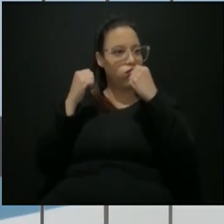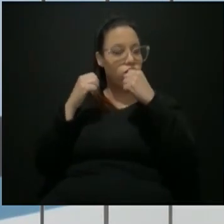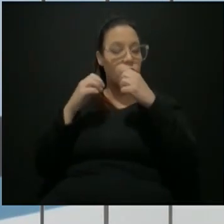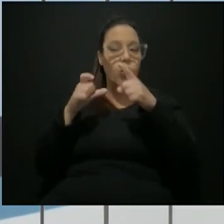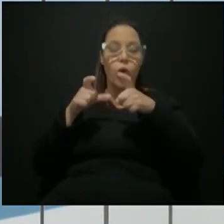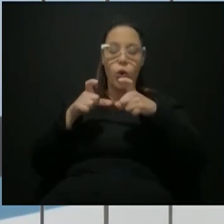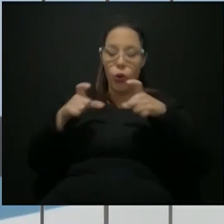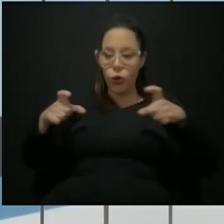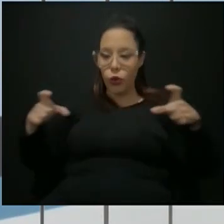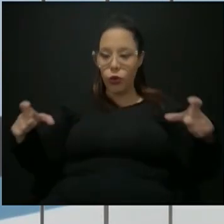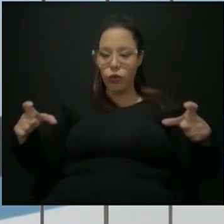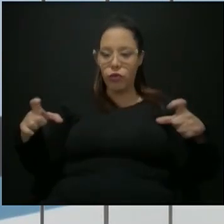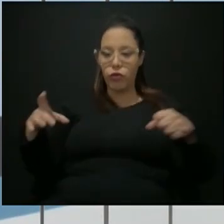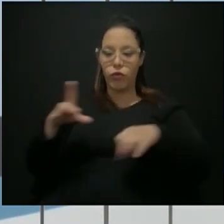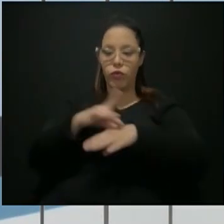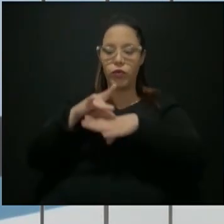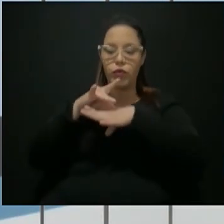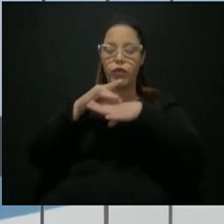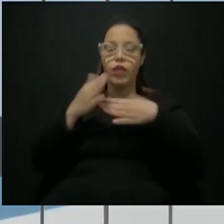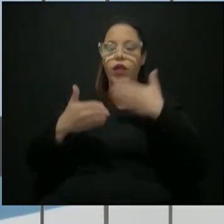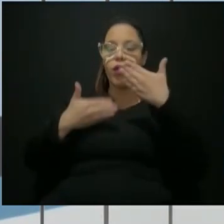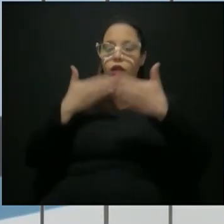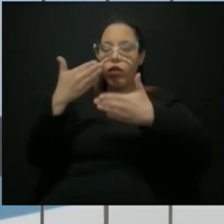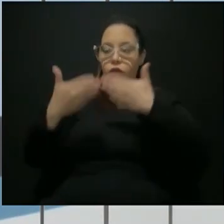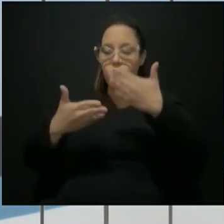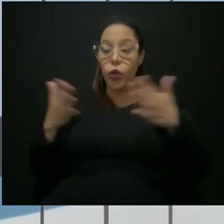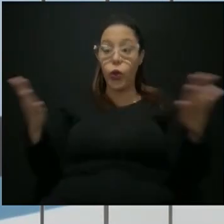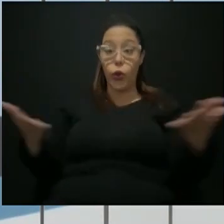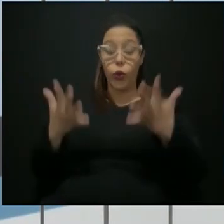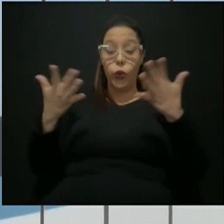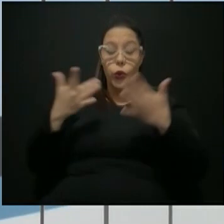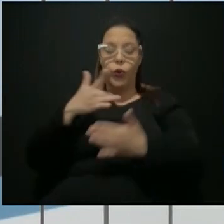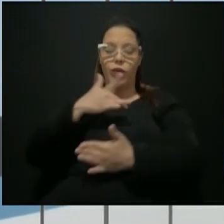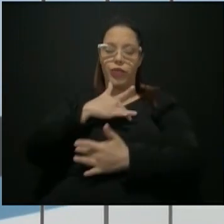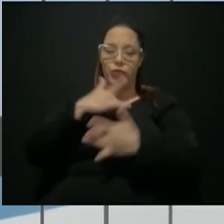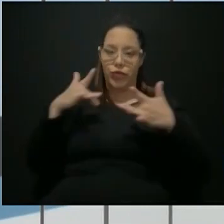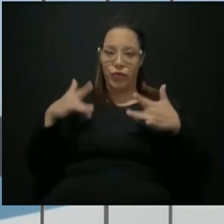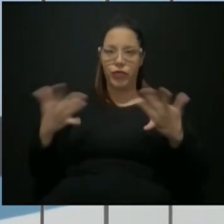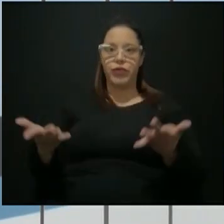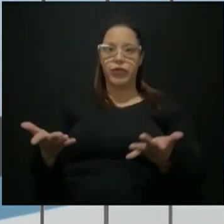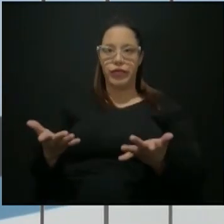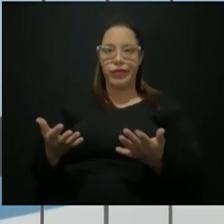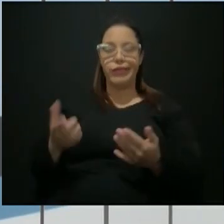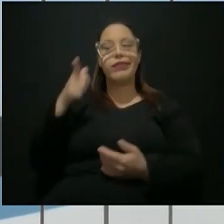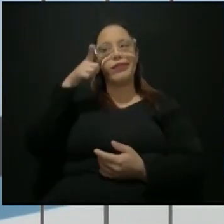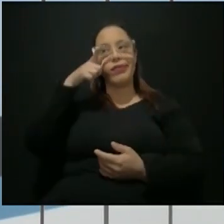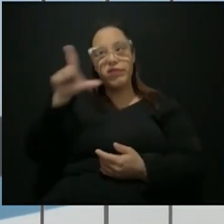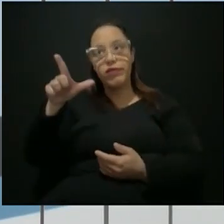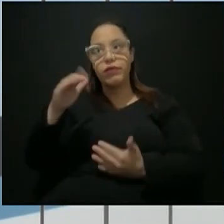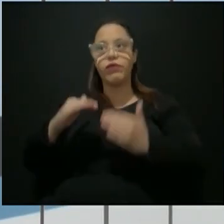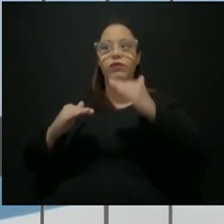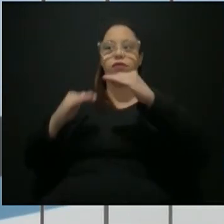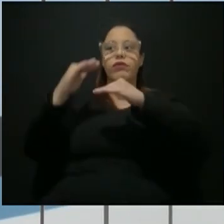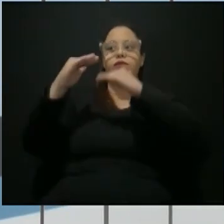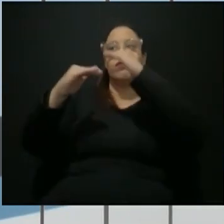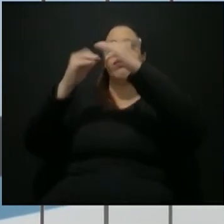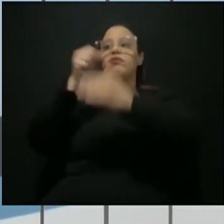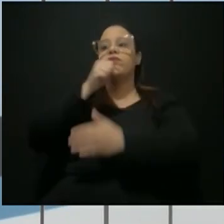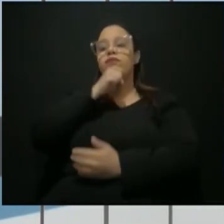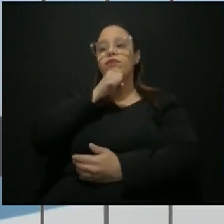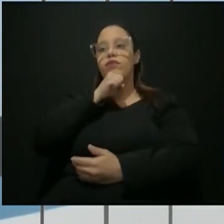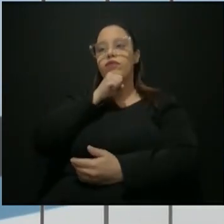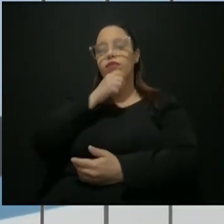tiver para manter as pessoas de forma ativa, saudável, né, a gente consegue ter um processo de envelhecimento que é um processo que a